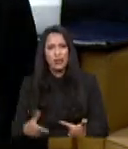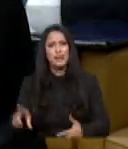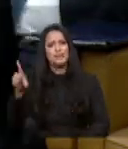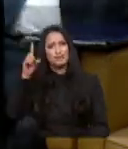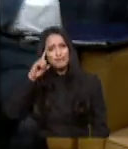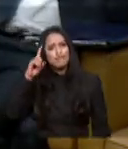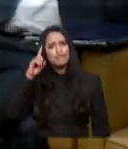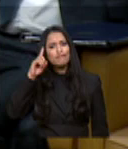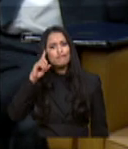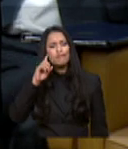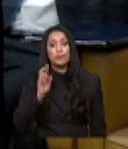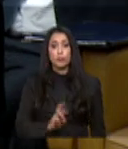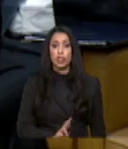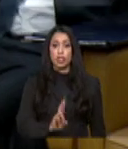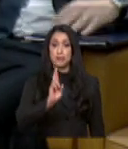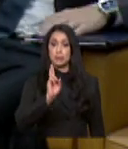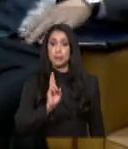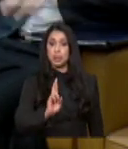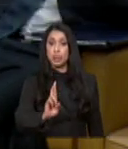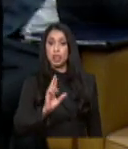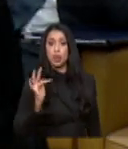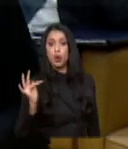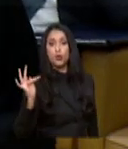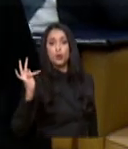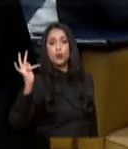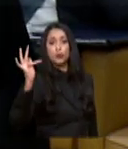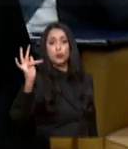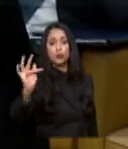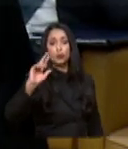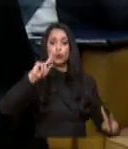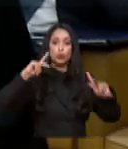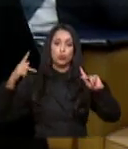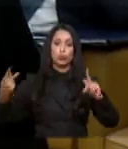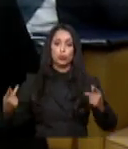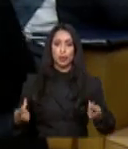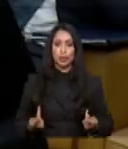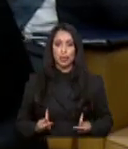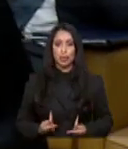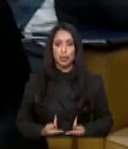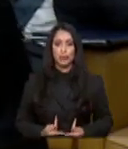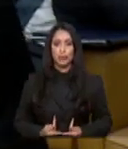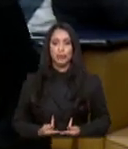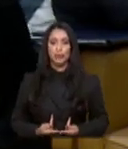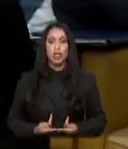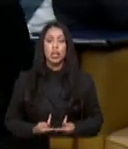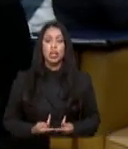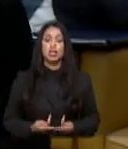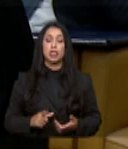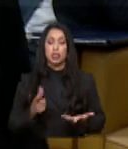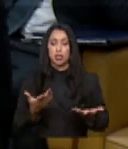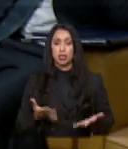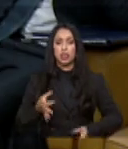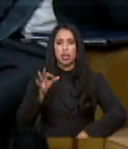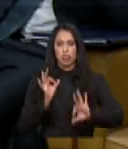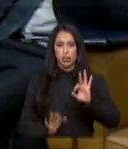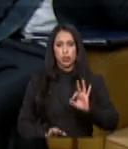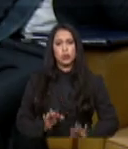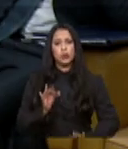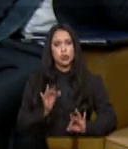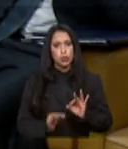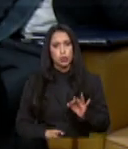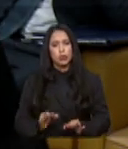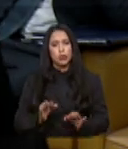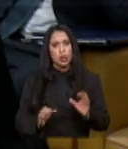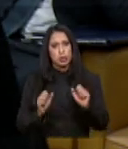dia representa o futuro da humanidade. Que este litígio possa servir a